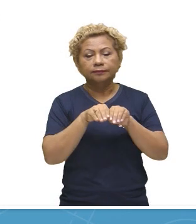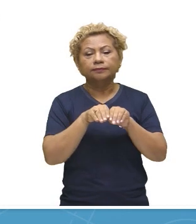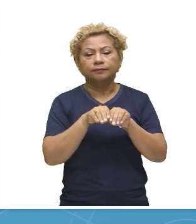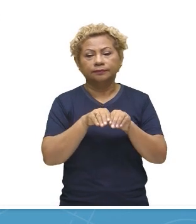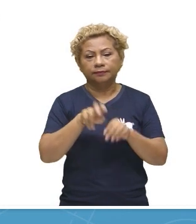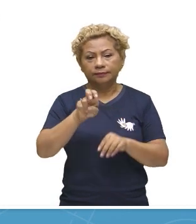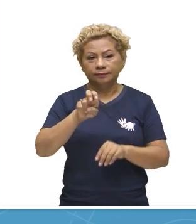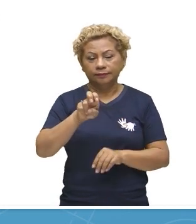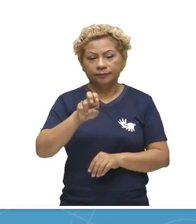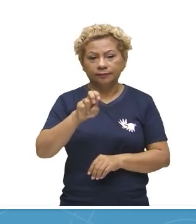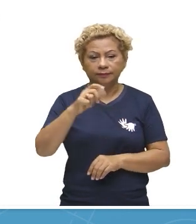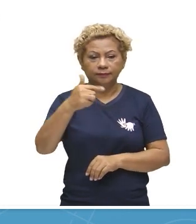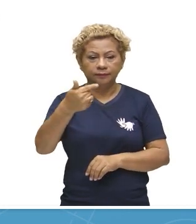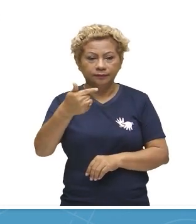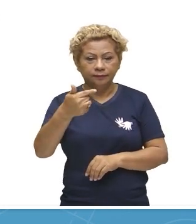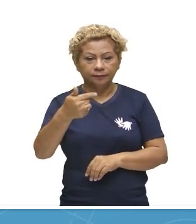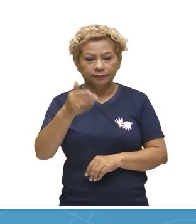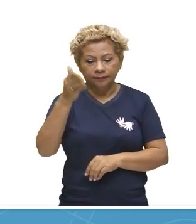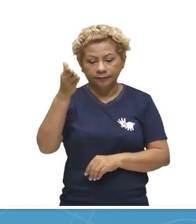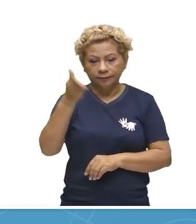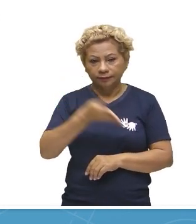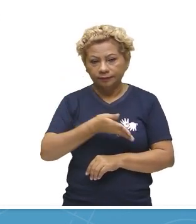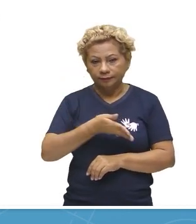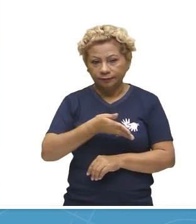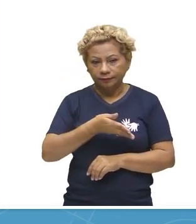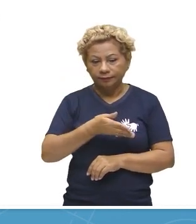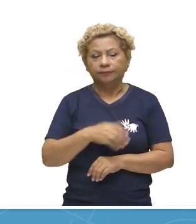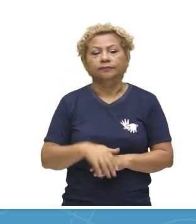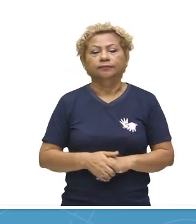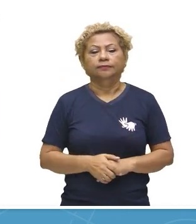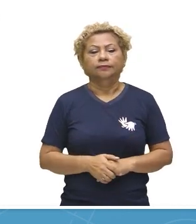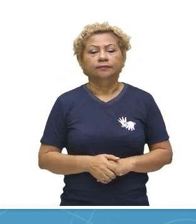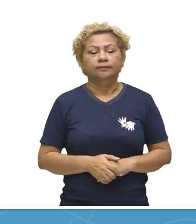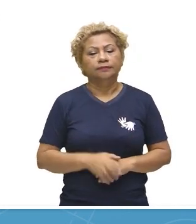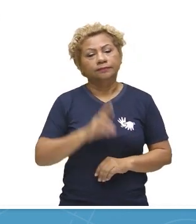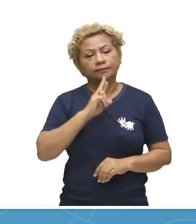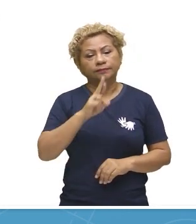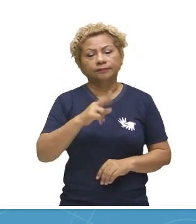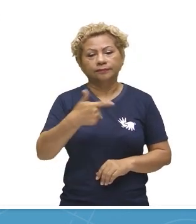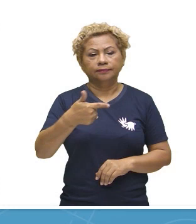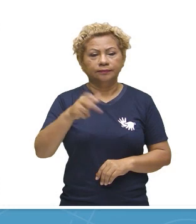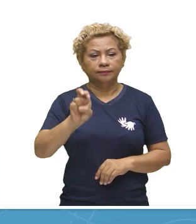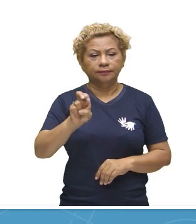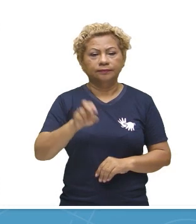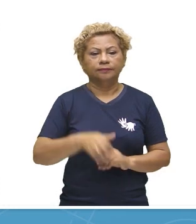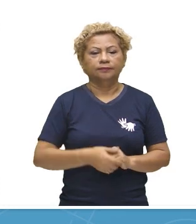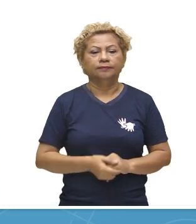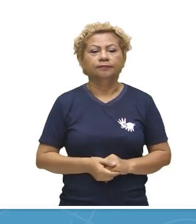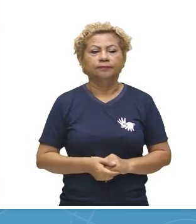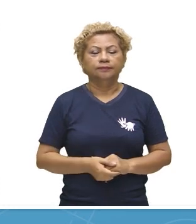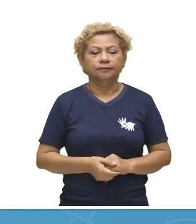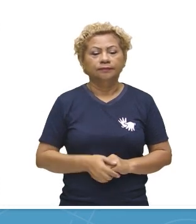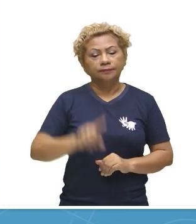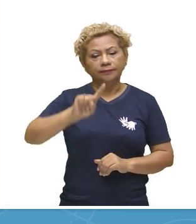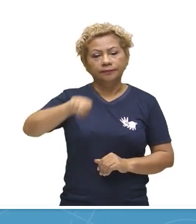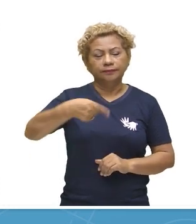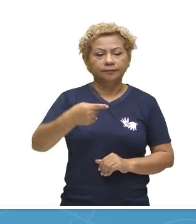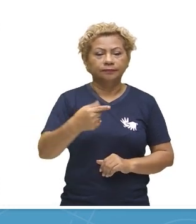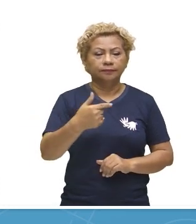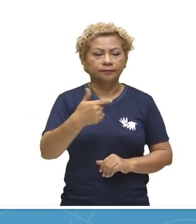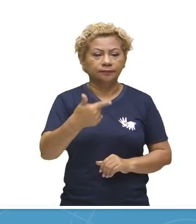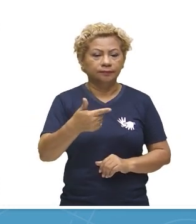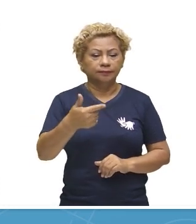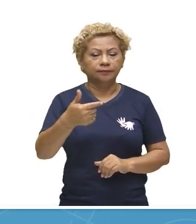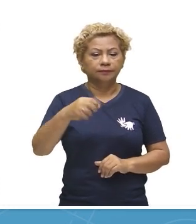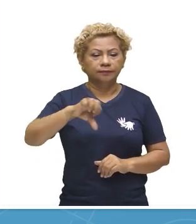ó, dividiria expoente com índice, chegaria nessa resposta de 25 e